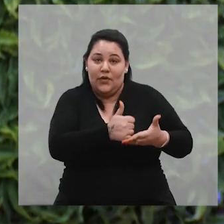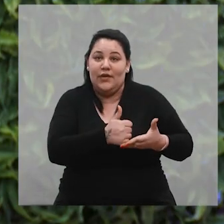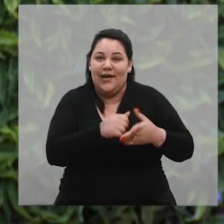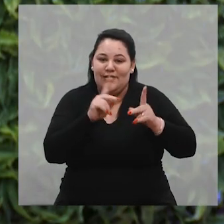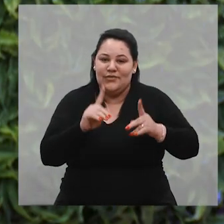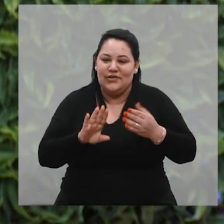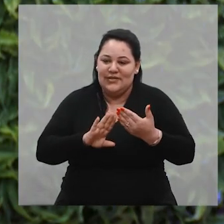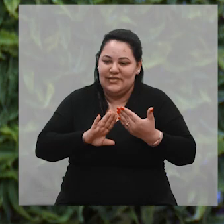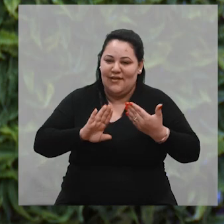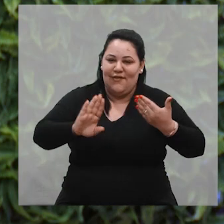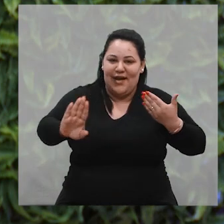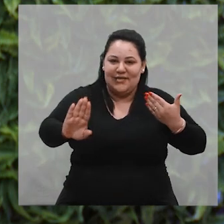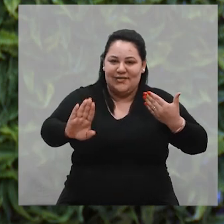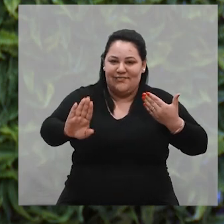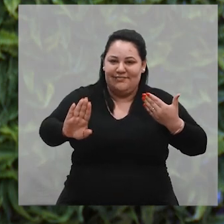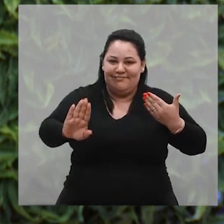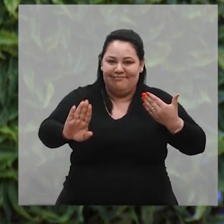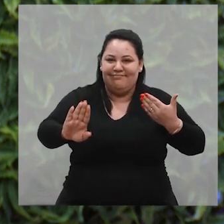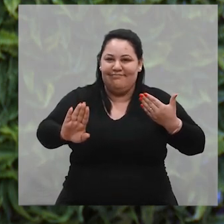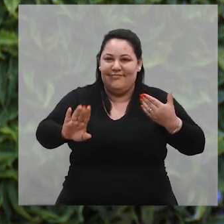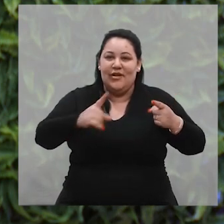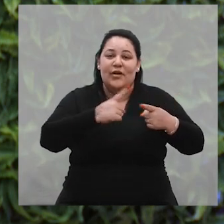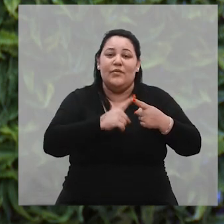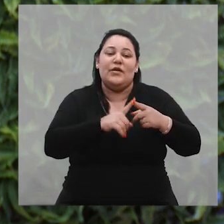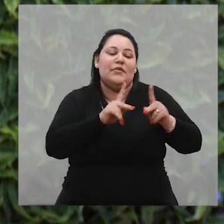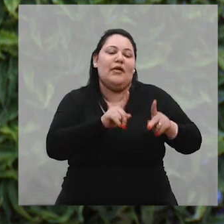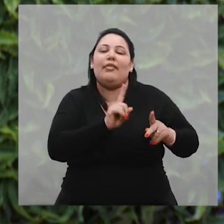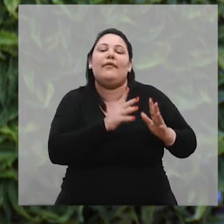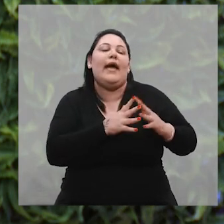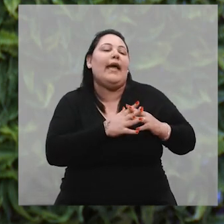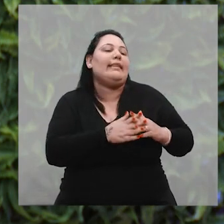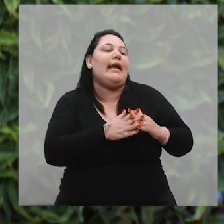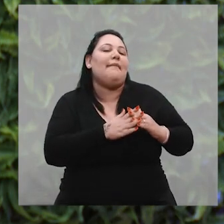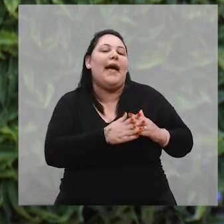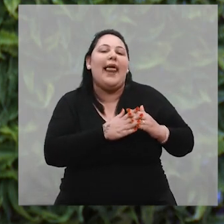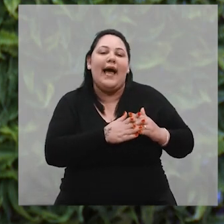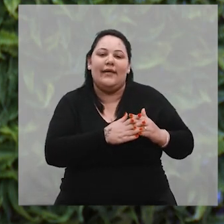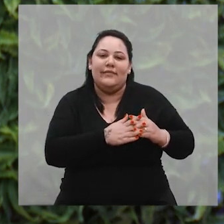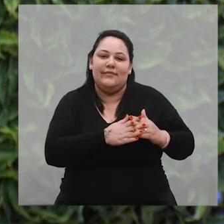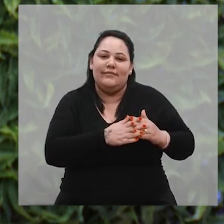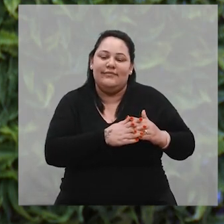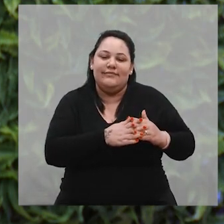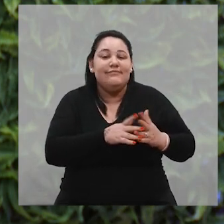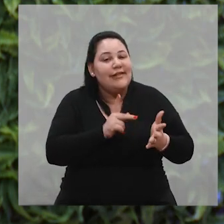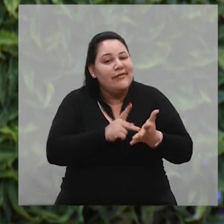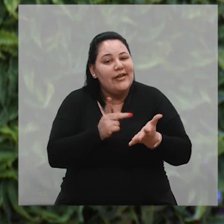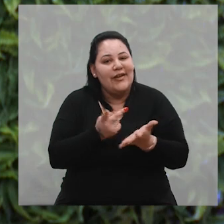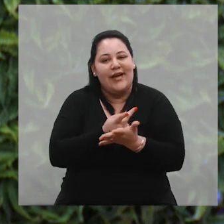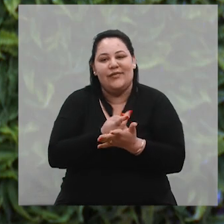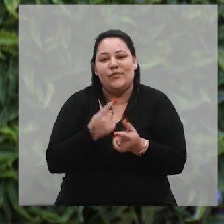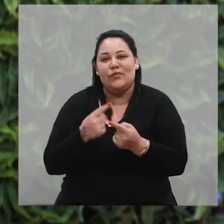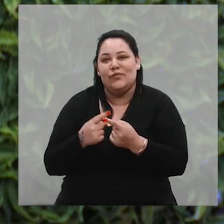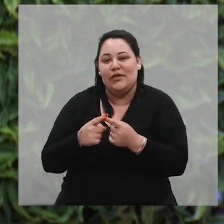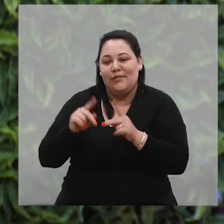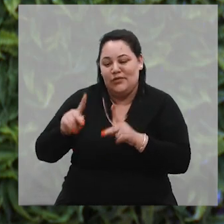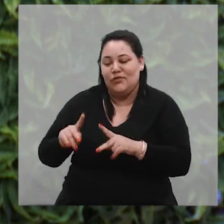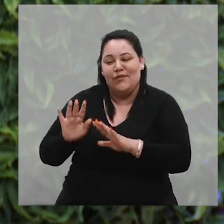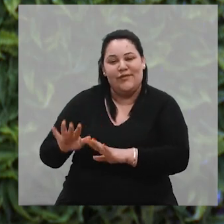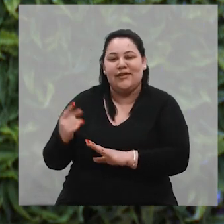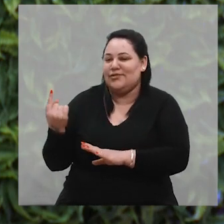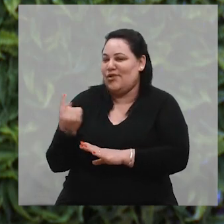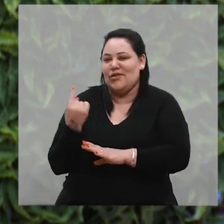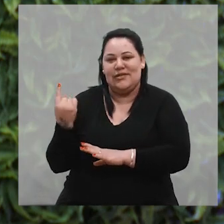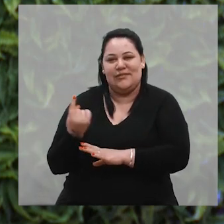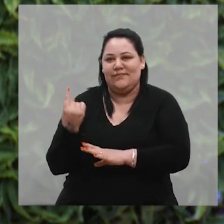as pessoas se afastam por não querer atrapalhar, né? E aí, nisso tudo, ele acaba, por vezes, passando até